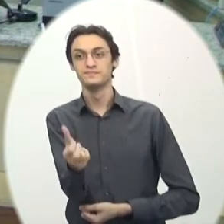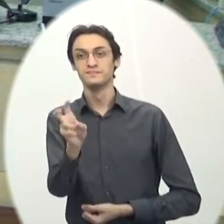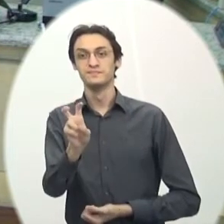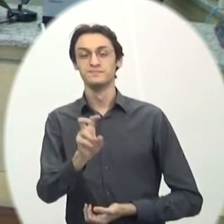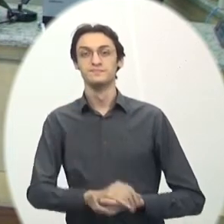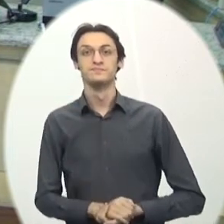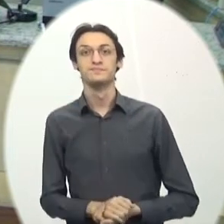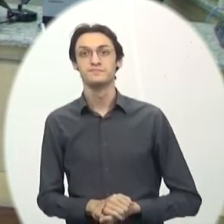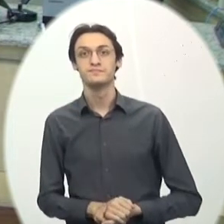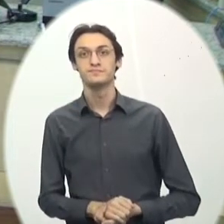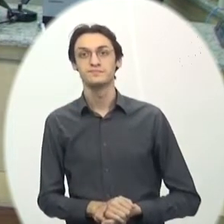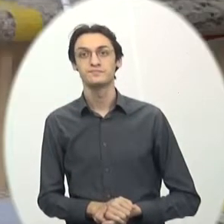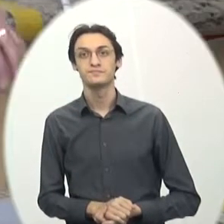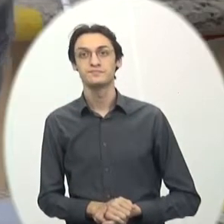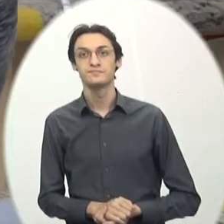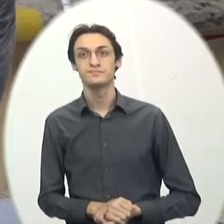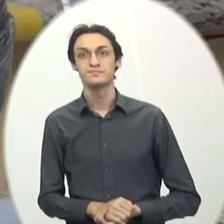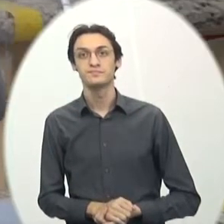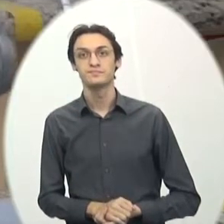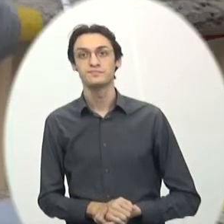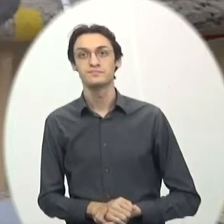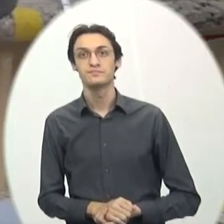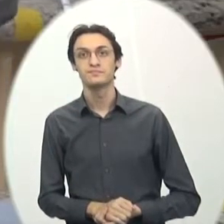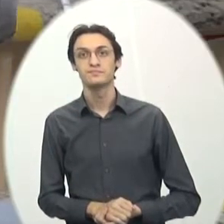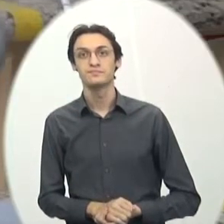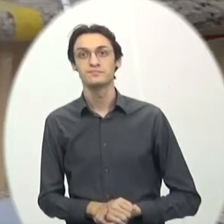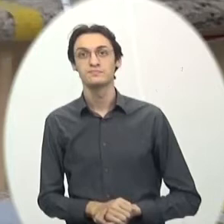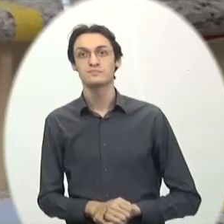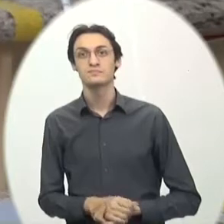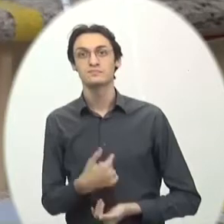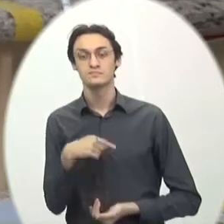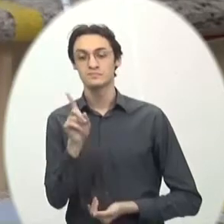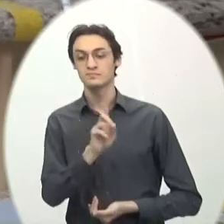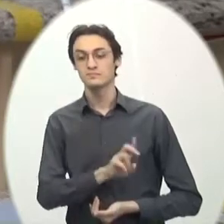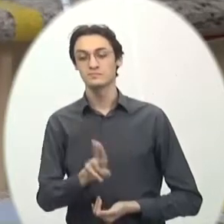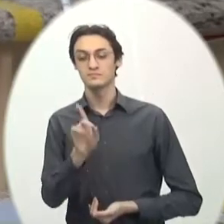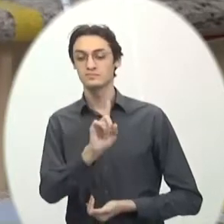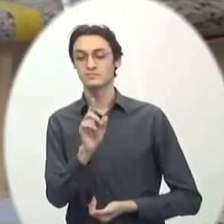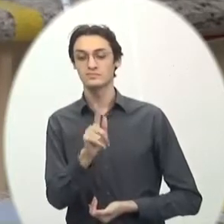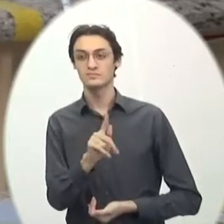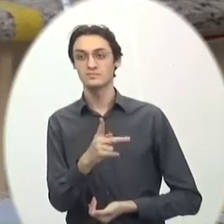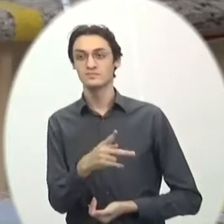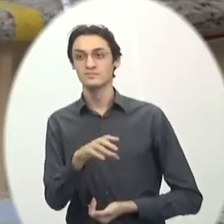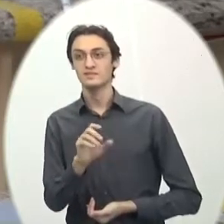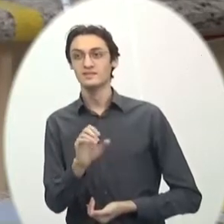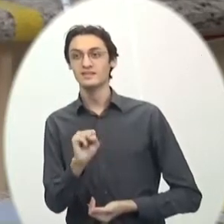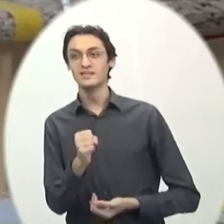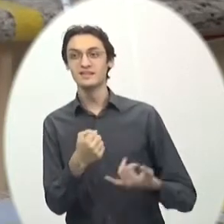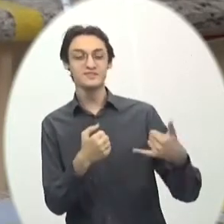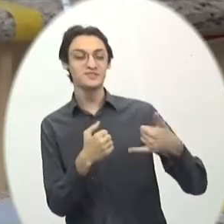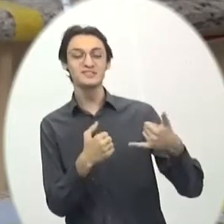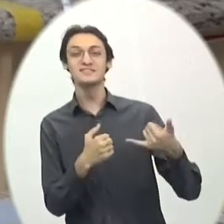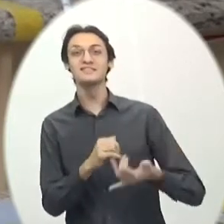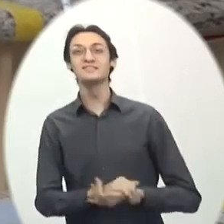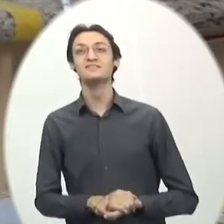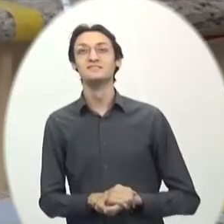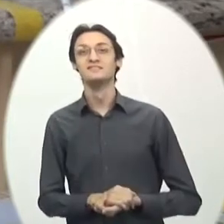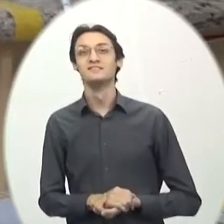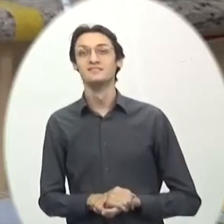Isso. Nem GPS eu uso para ir, eu vou sem... Então... O senhor confirma esse endereço, então? Sim. Ok.